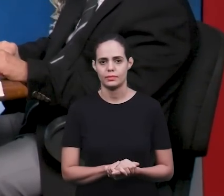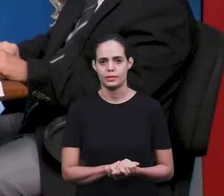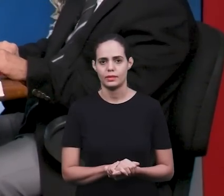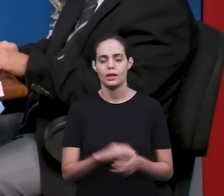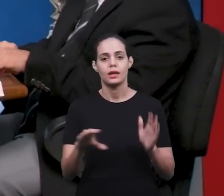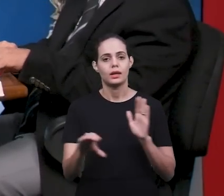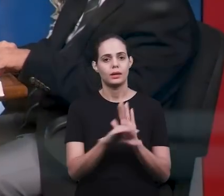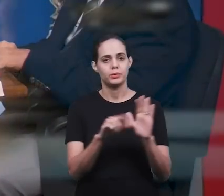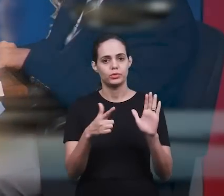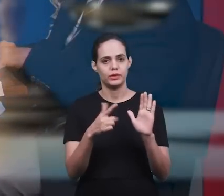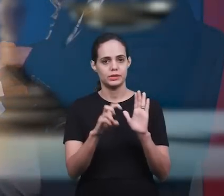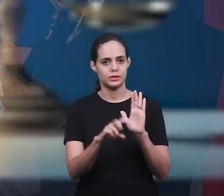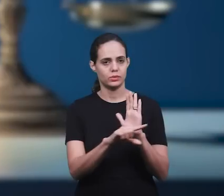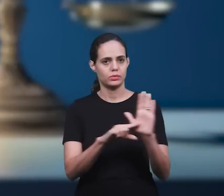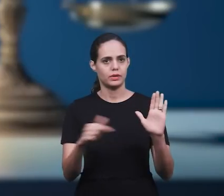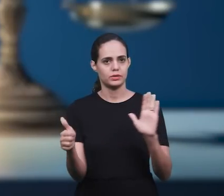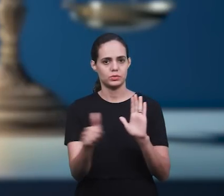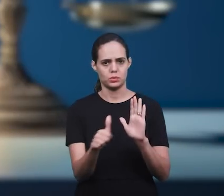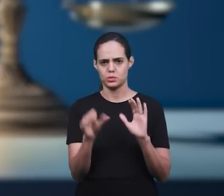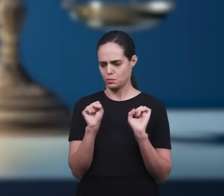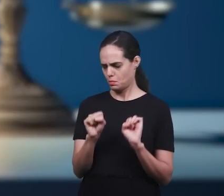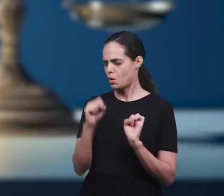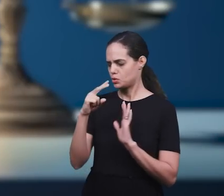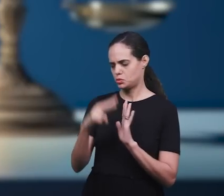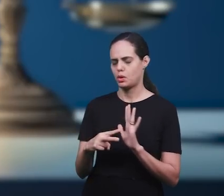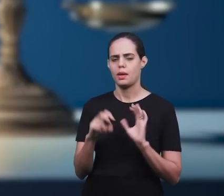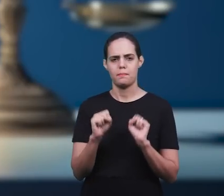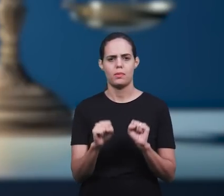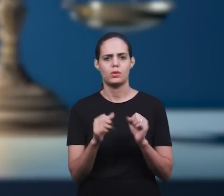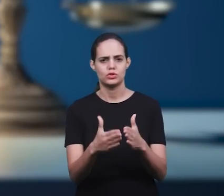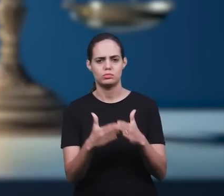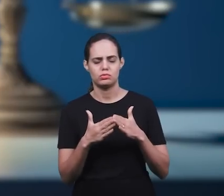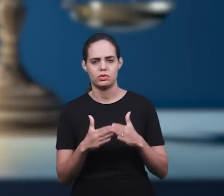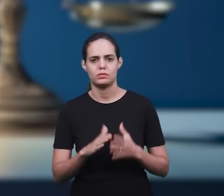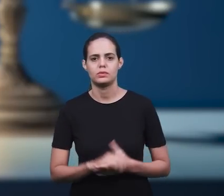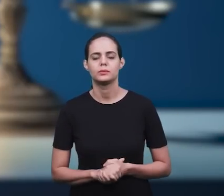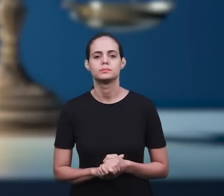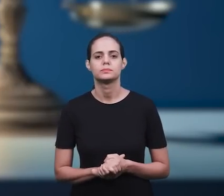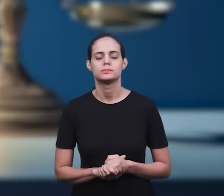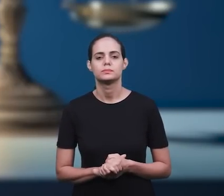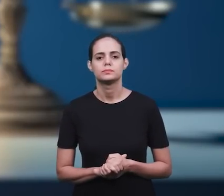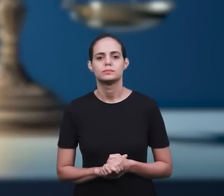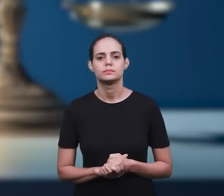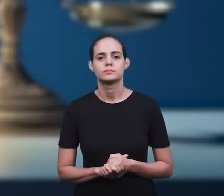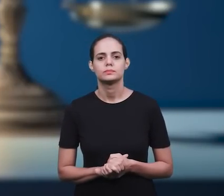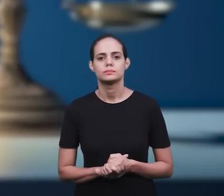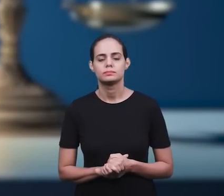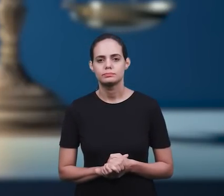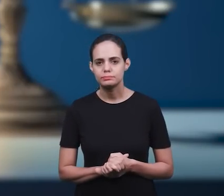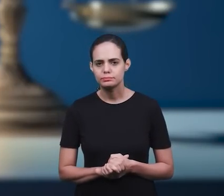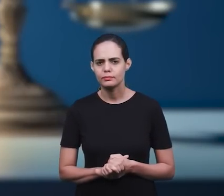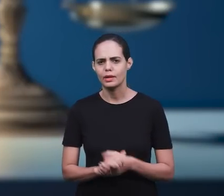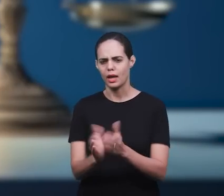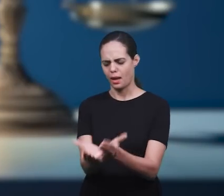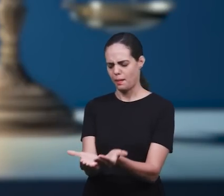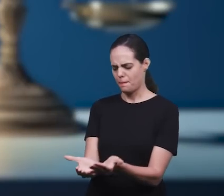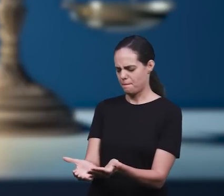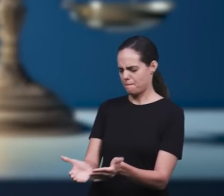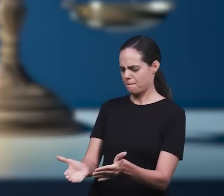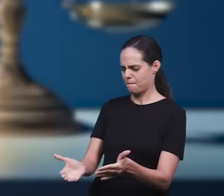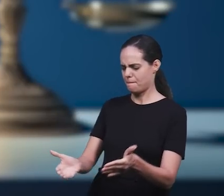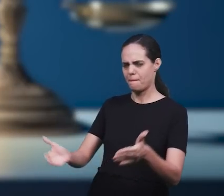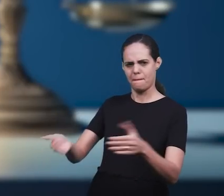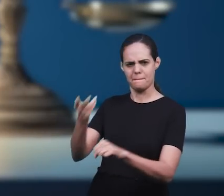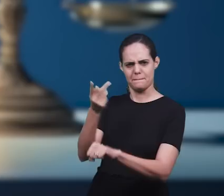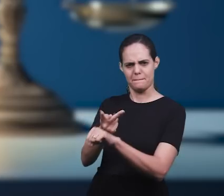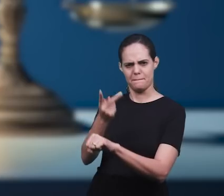Provérbios 25, verso 11. Posso ler? Pode ler, por favor. Provérbios 25, 11. Como maçãs de ouro em salva